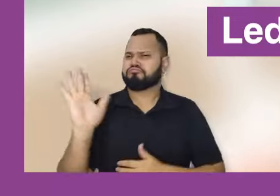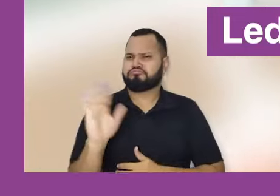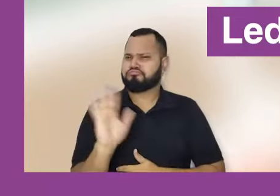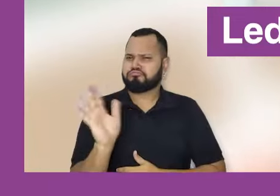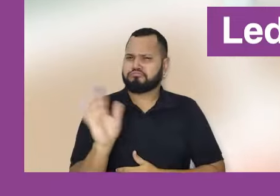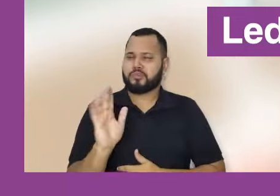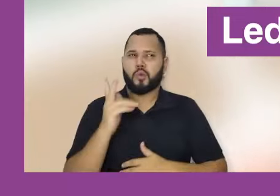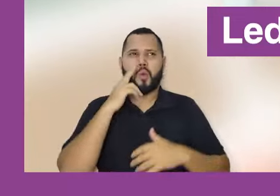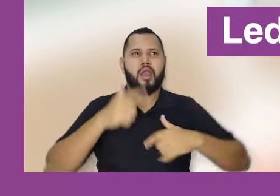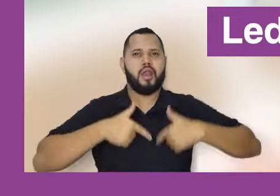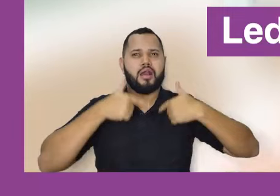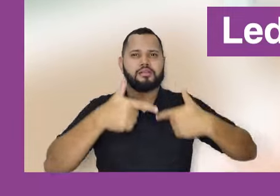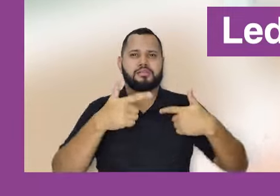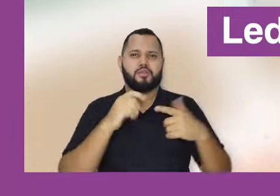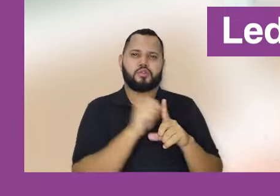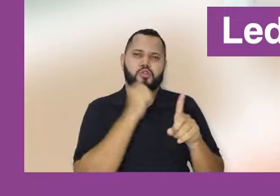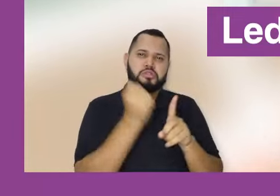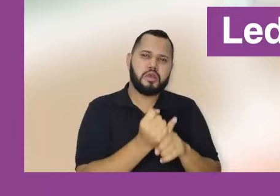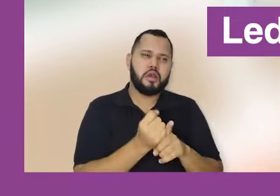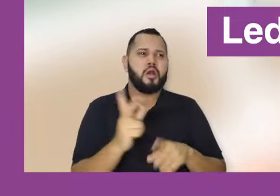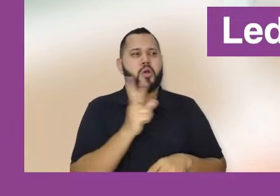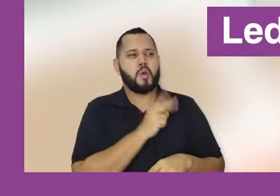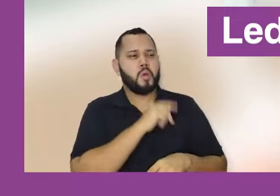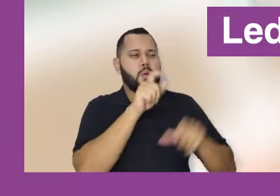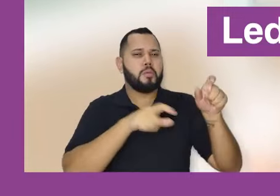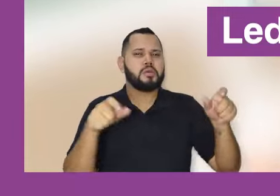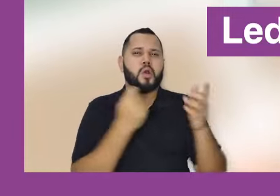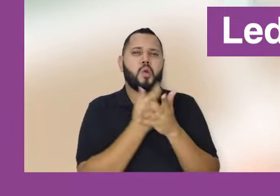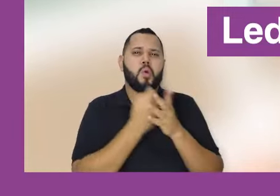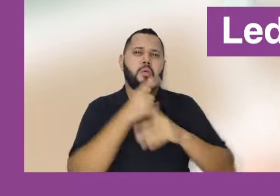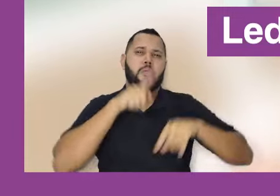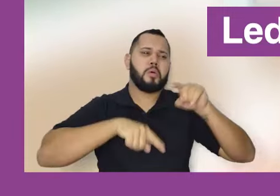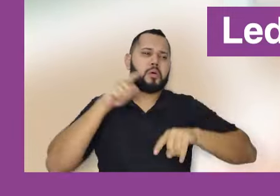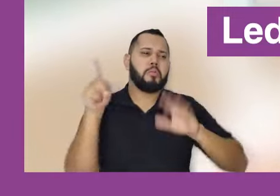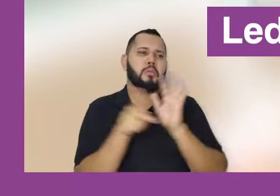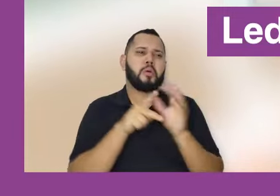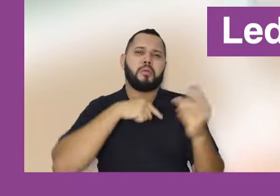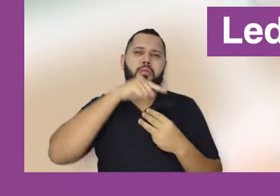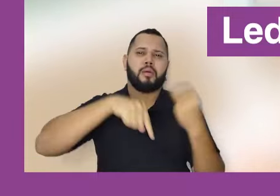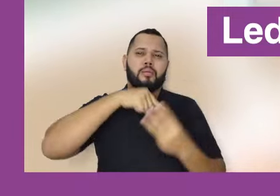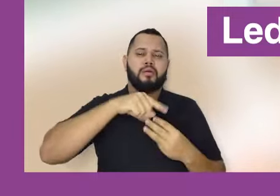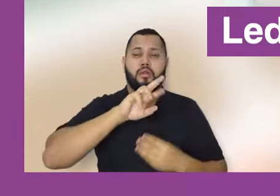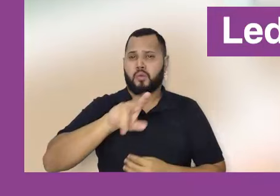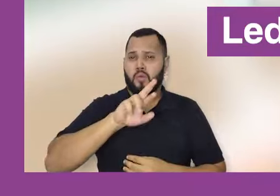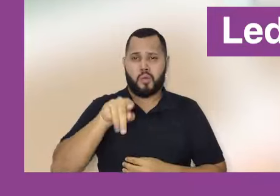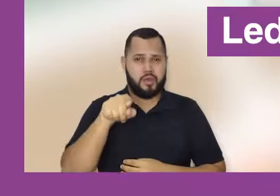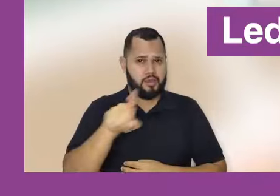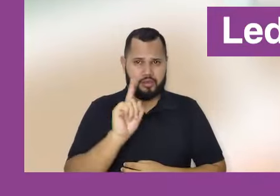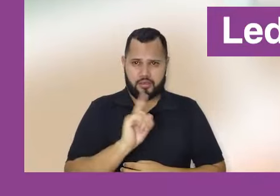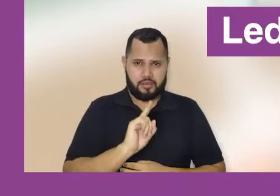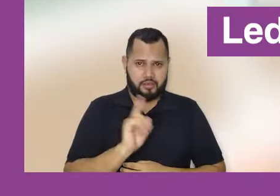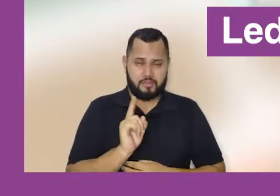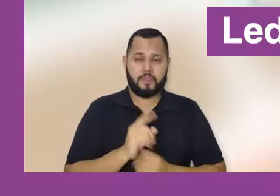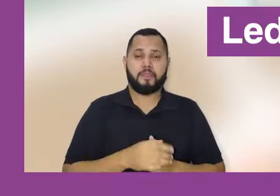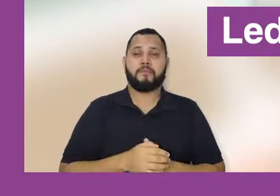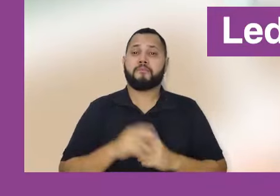uma ação social para nossas pessoas então elas vão comprar os produtos não é isso de maneira alguma